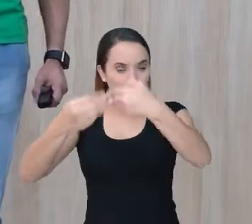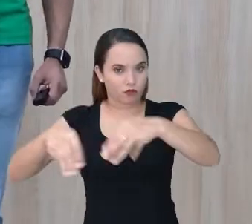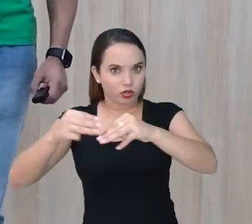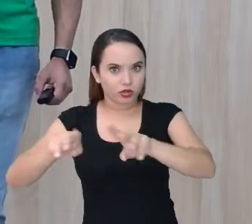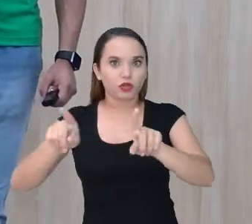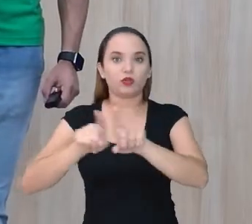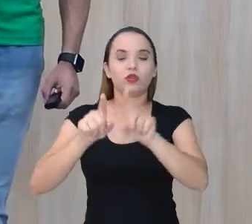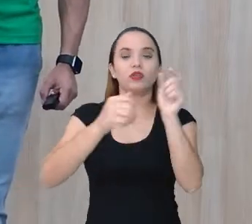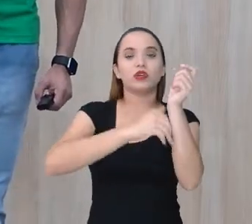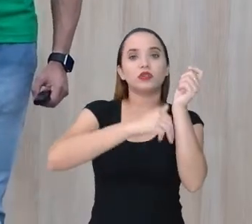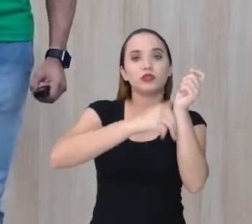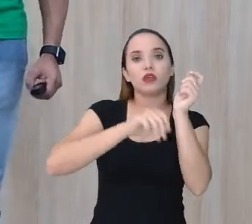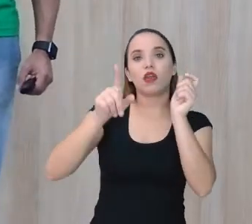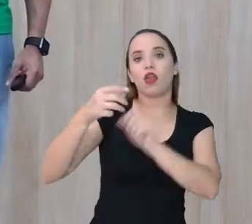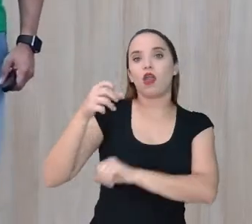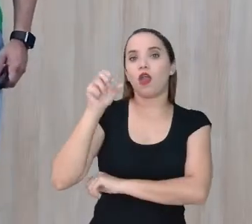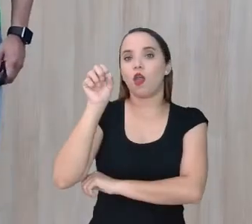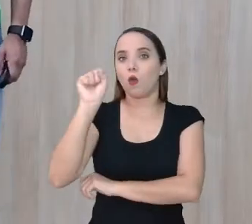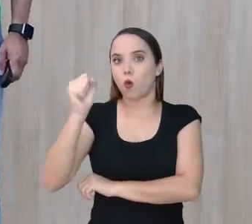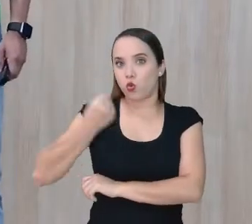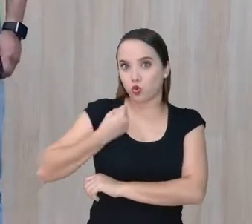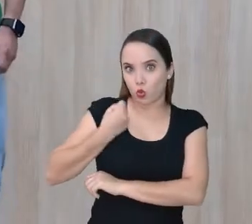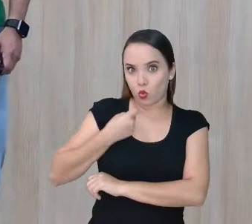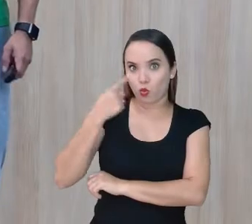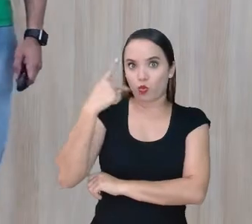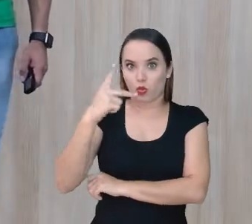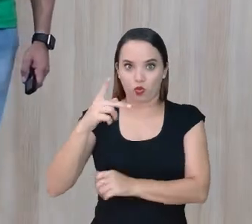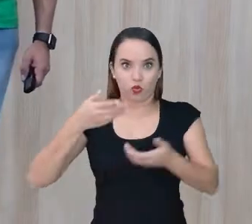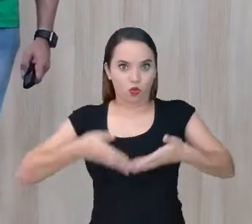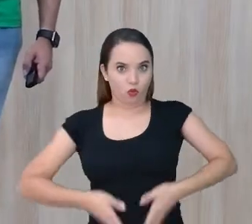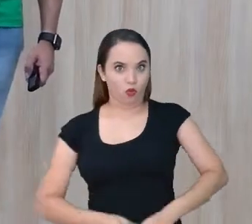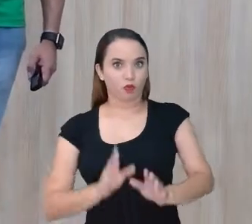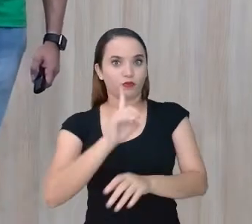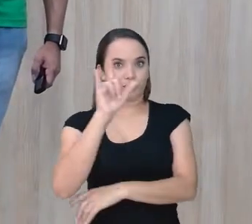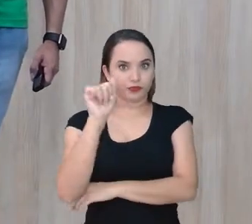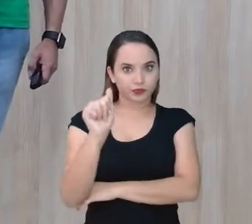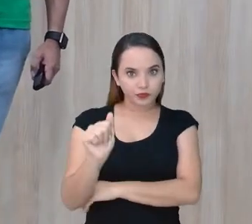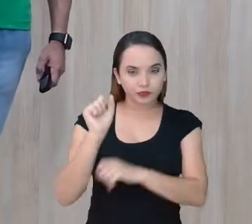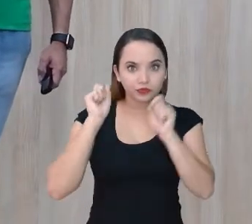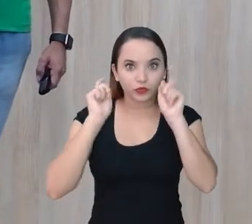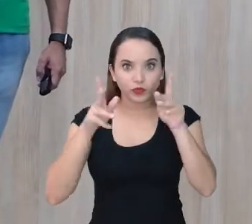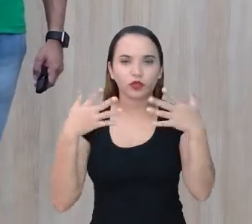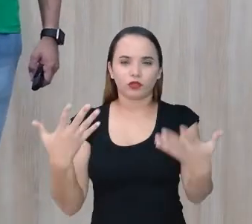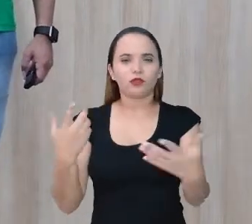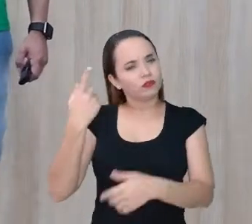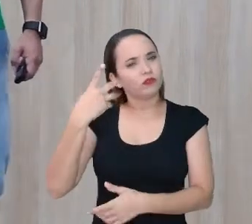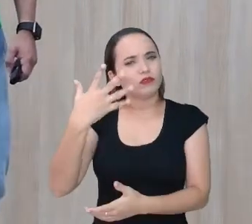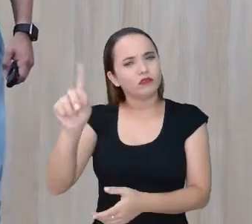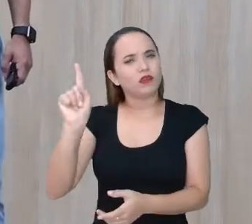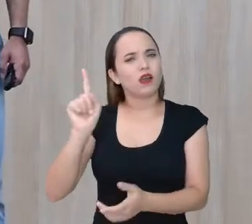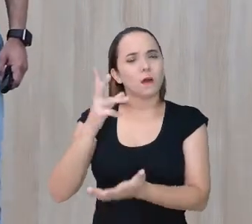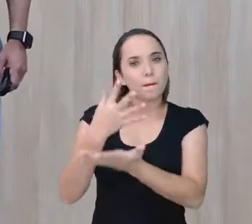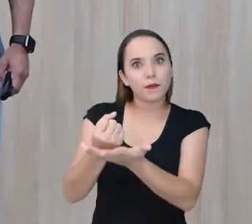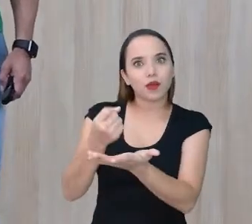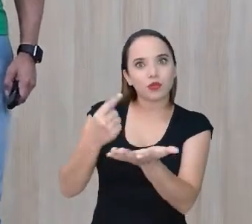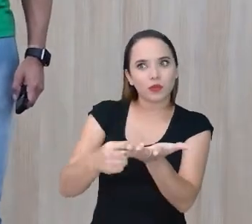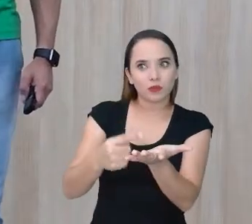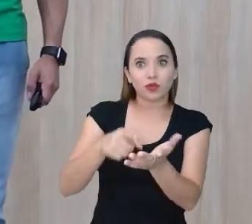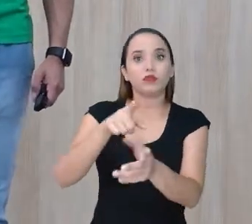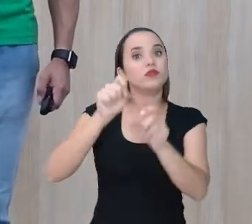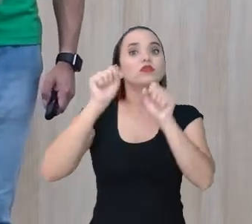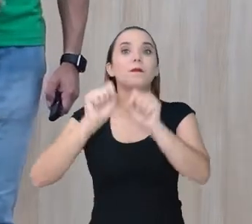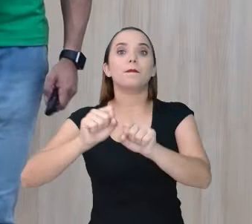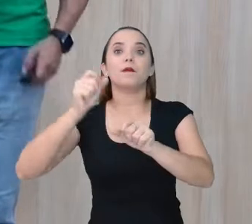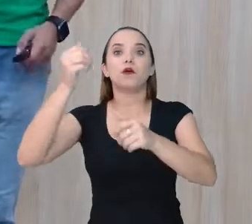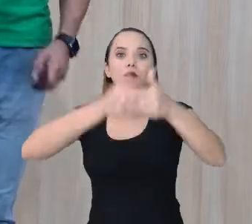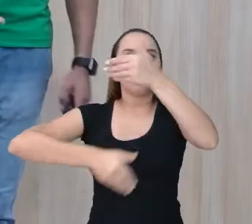os 8 dígitos do dia do seu nascimento. Então, faz o download aí do nosso aplicativo, porque lá você pode participar